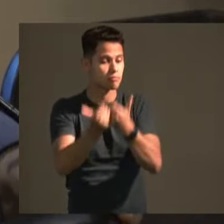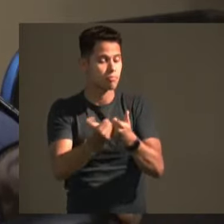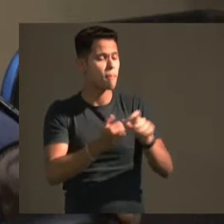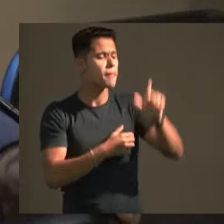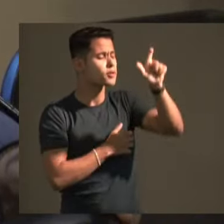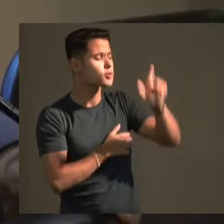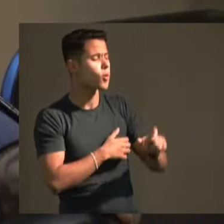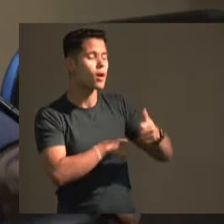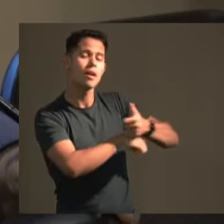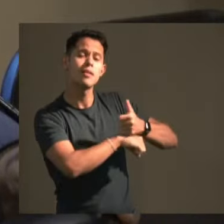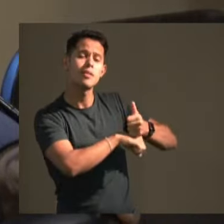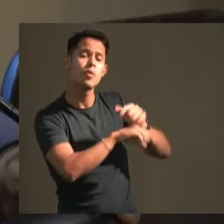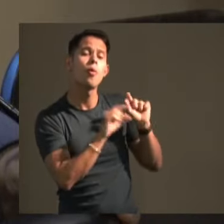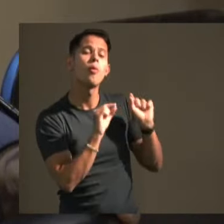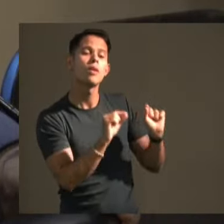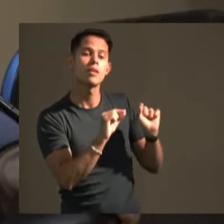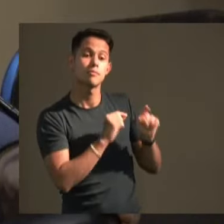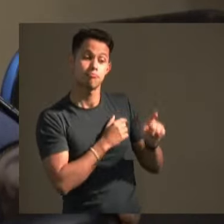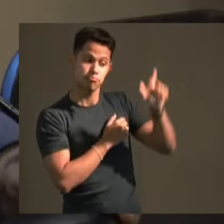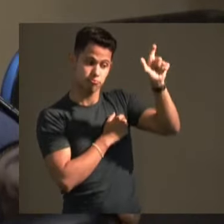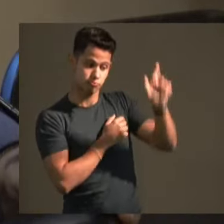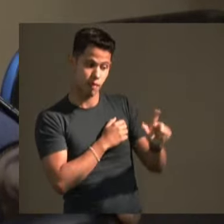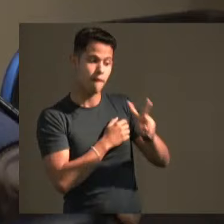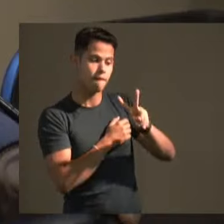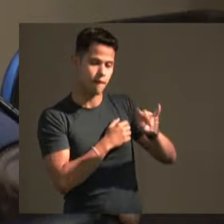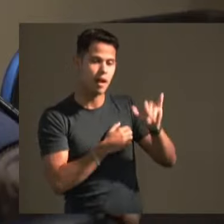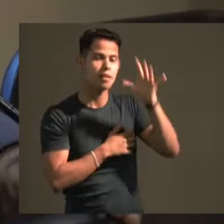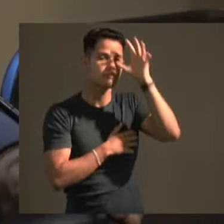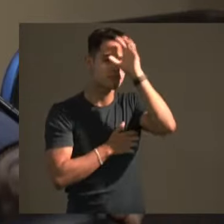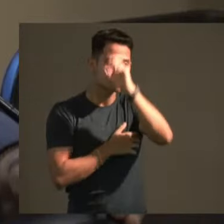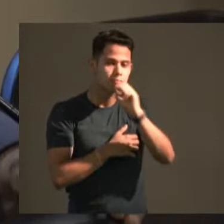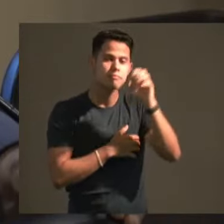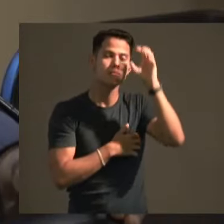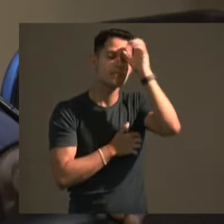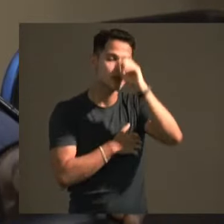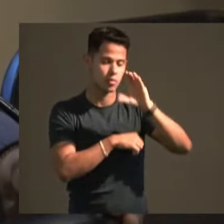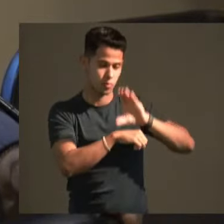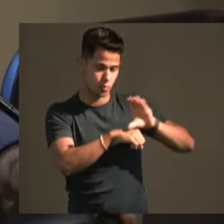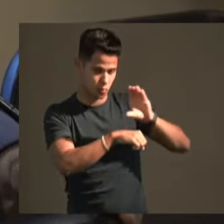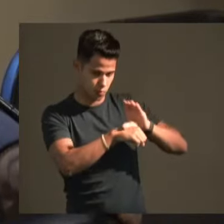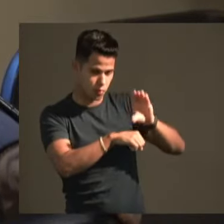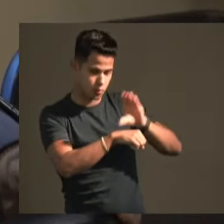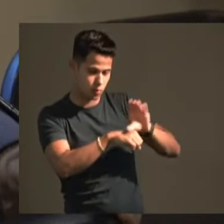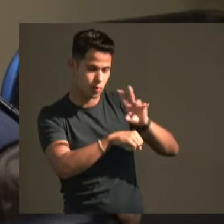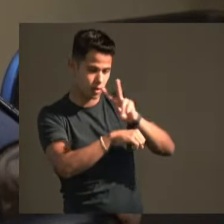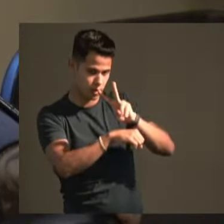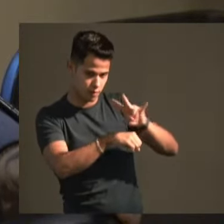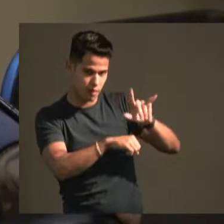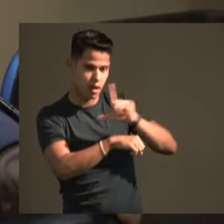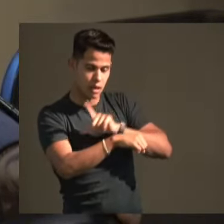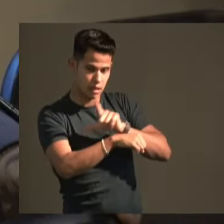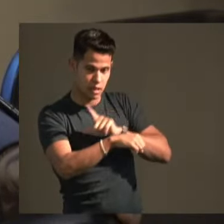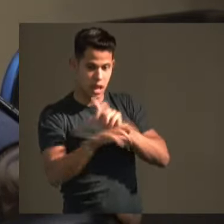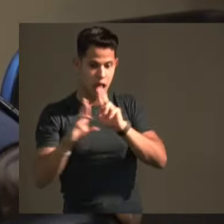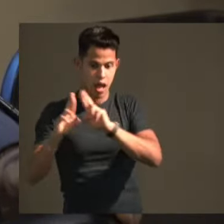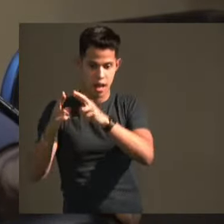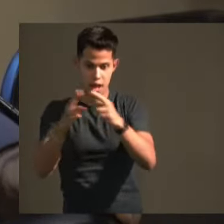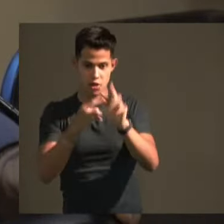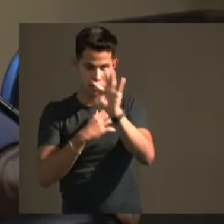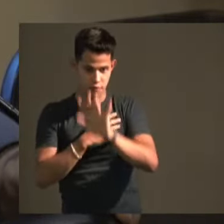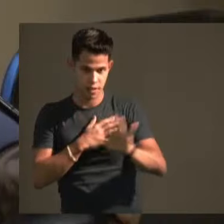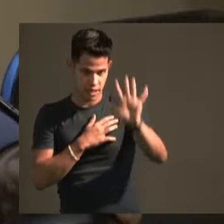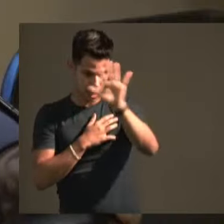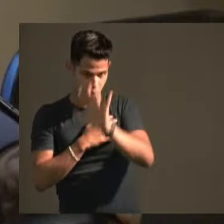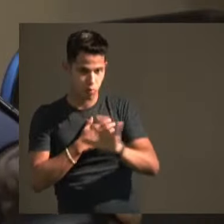agente? Ele vai aprender nos cursos que serão ministrados pela rede federal,